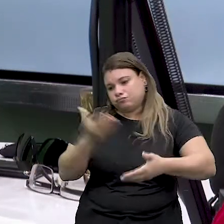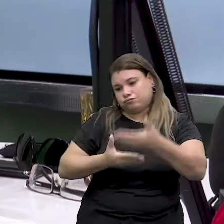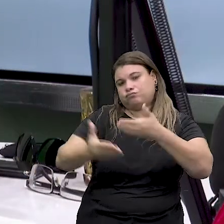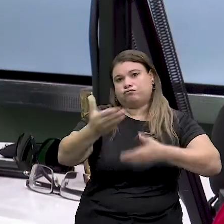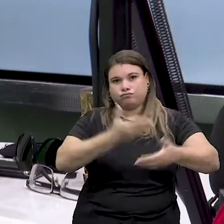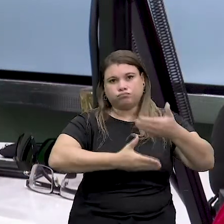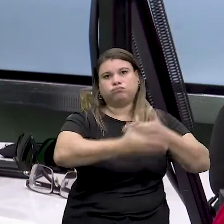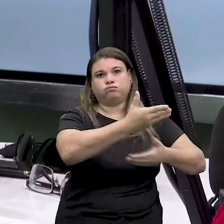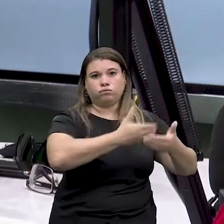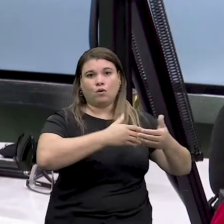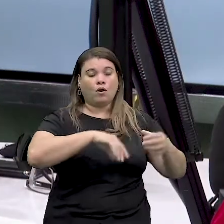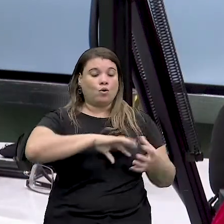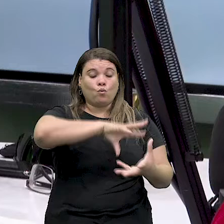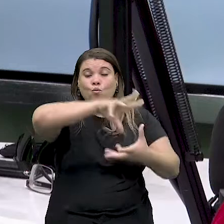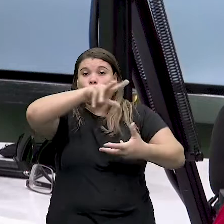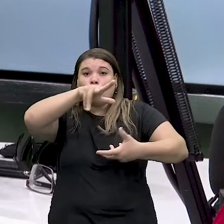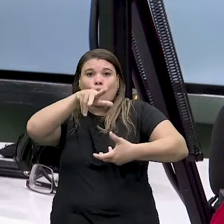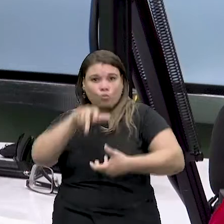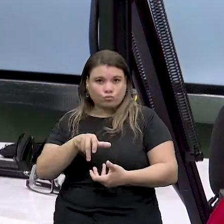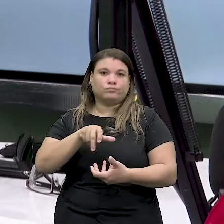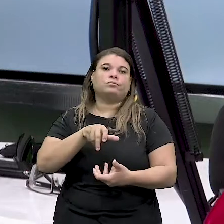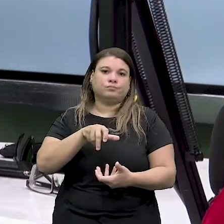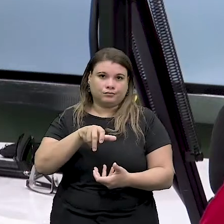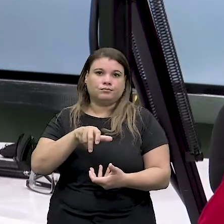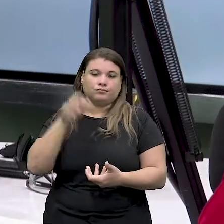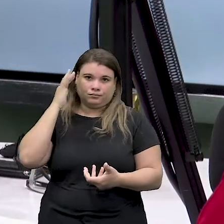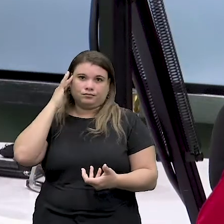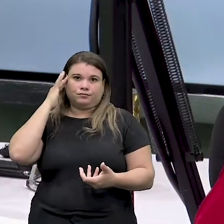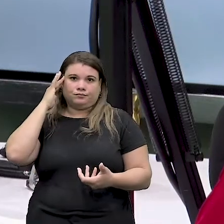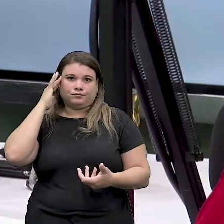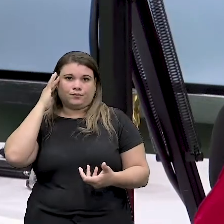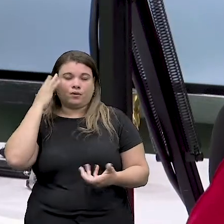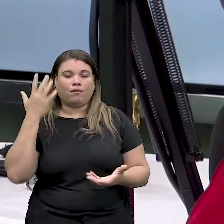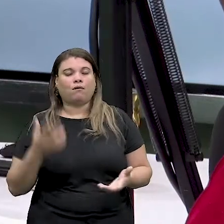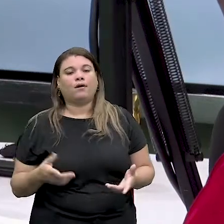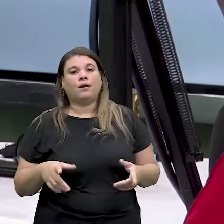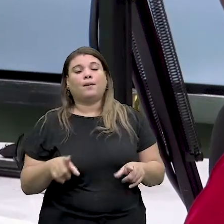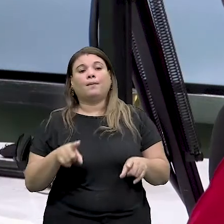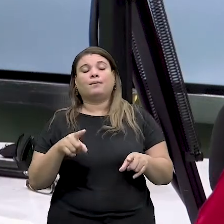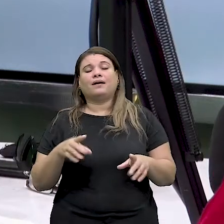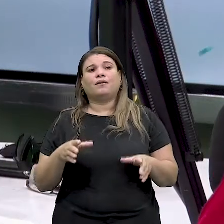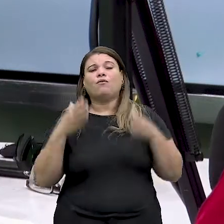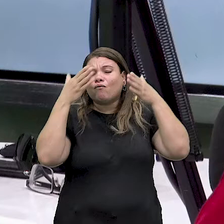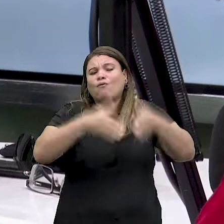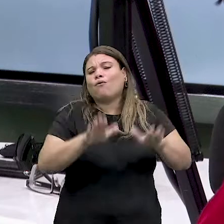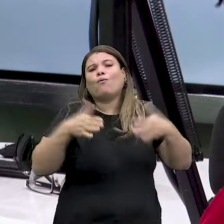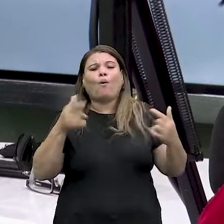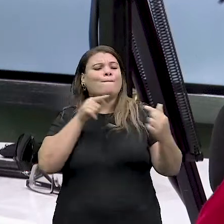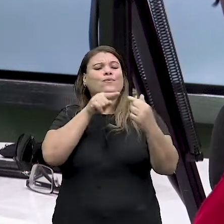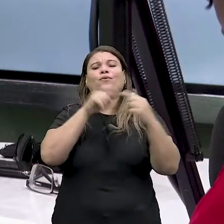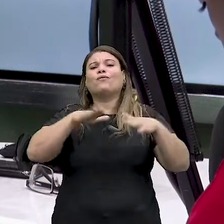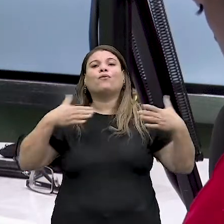esse processo mundial, tá, de aproximação econômica que